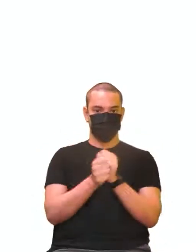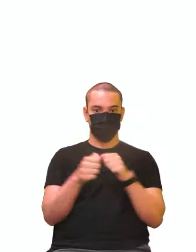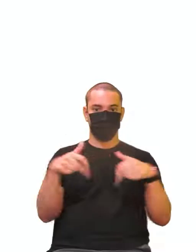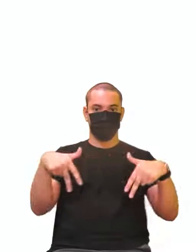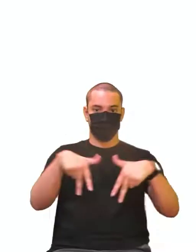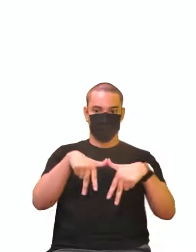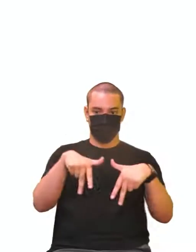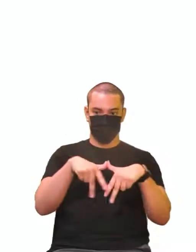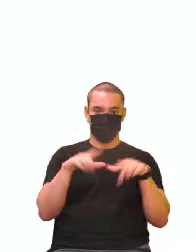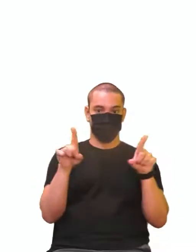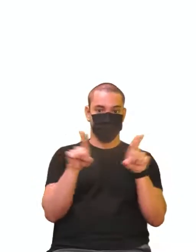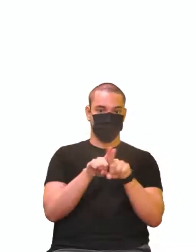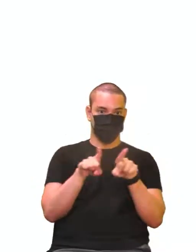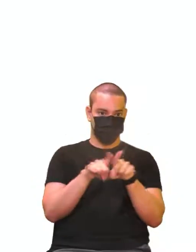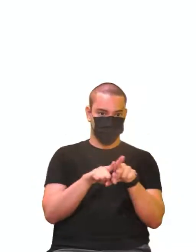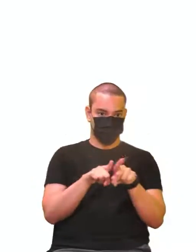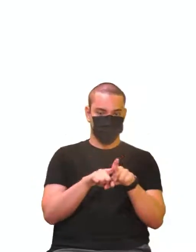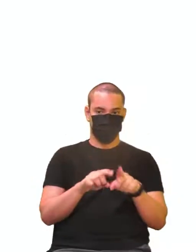sexualidade, tá?